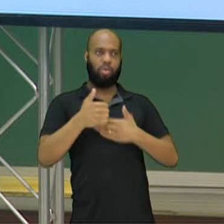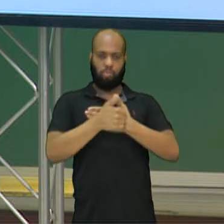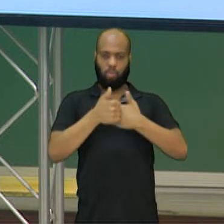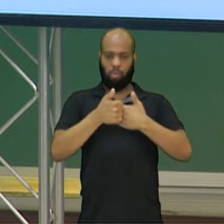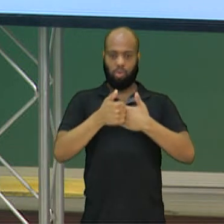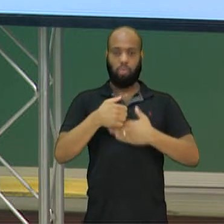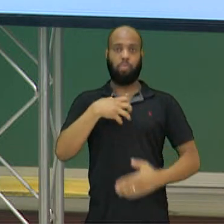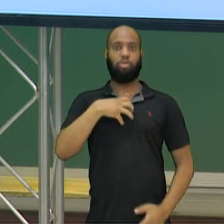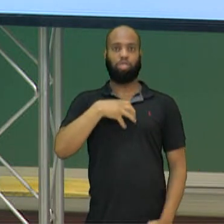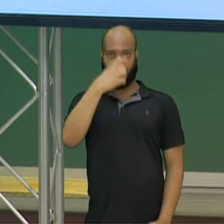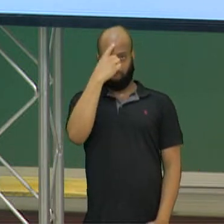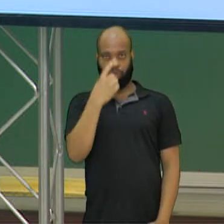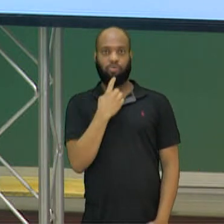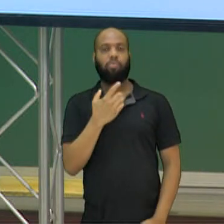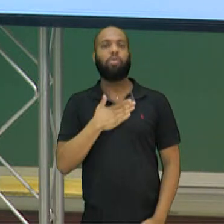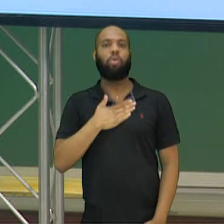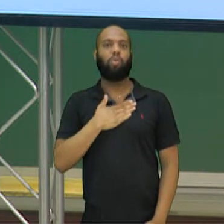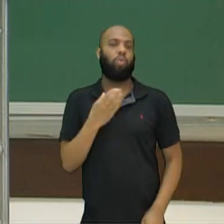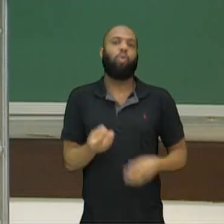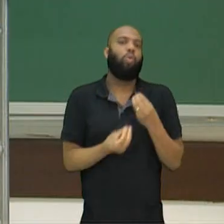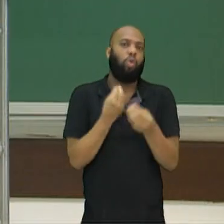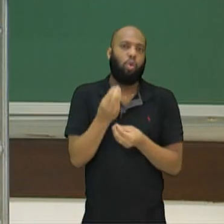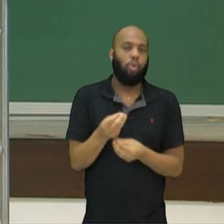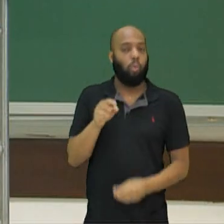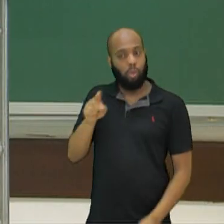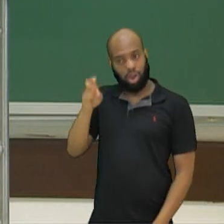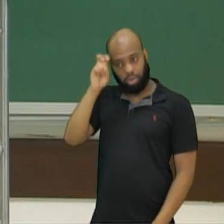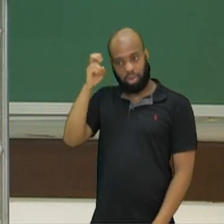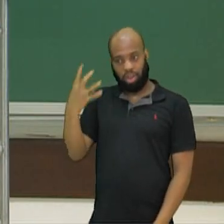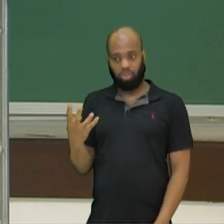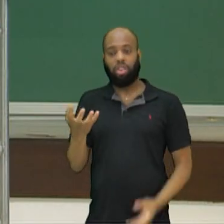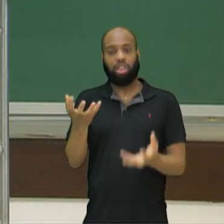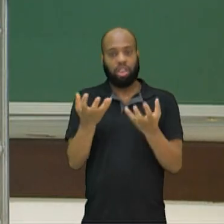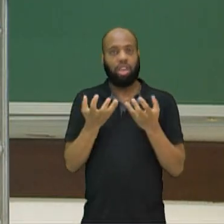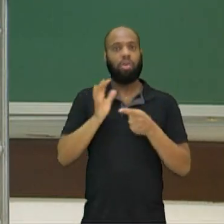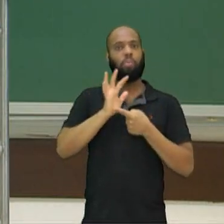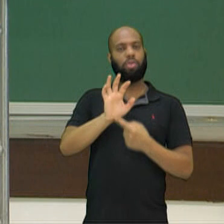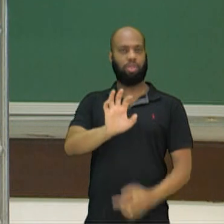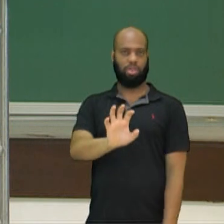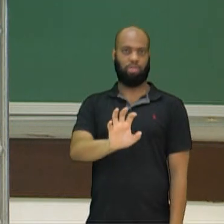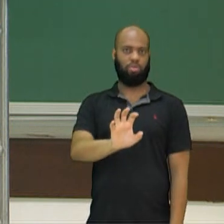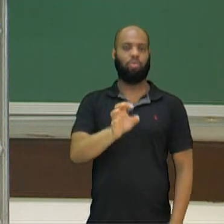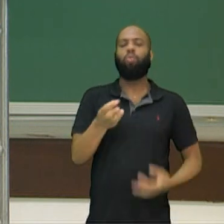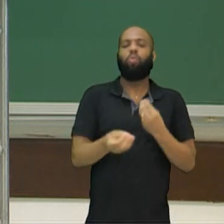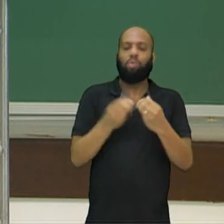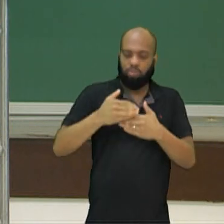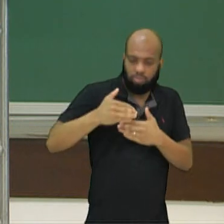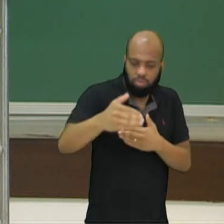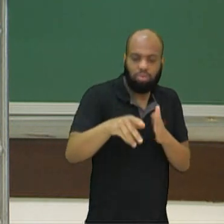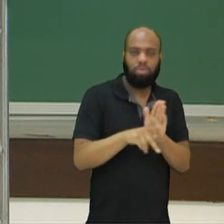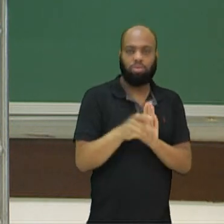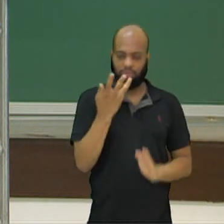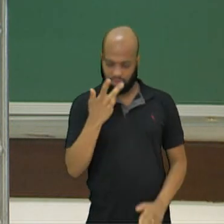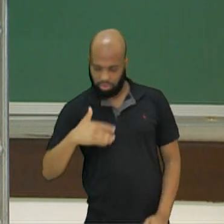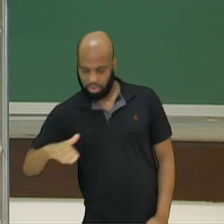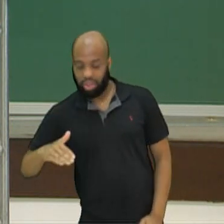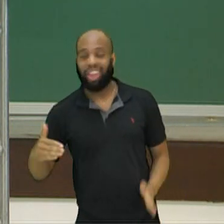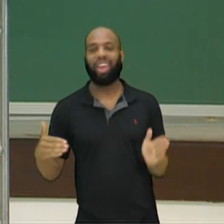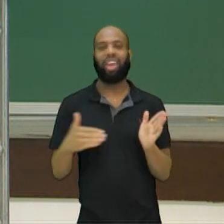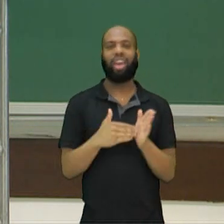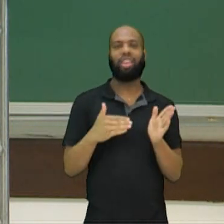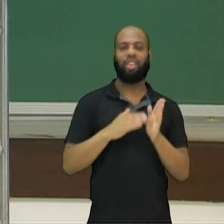aqui. E ele está preocupado em descrever tudo isso daí, a partir do quê? Da infância até a fase